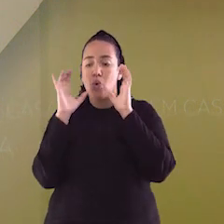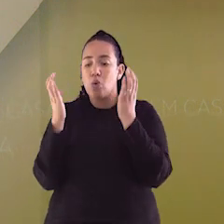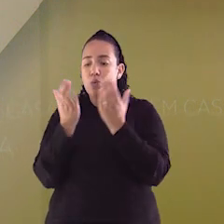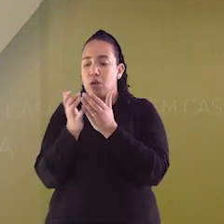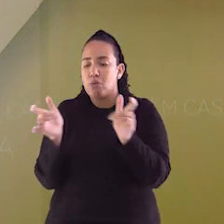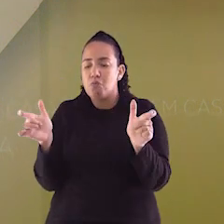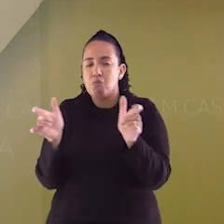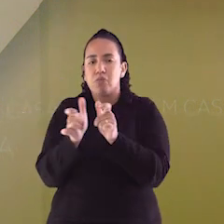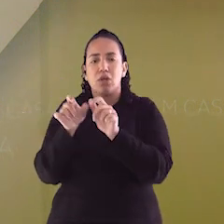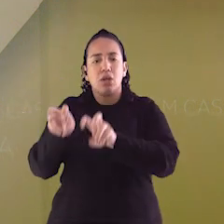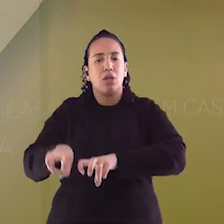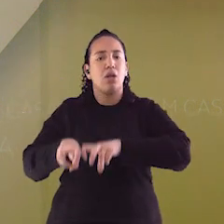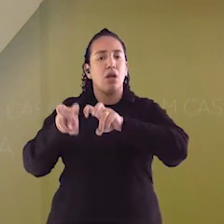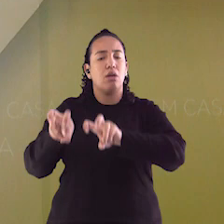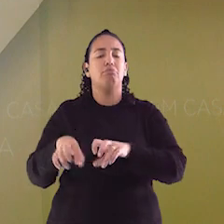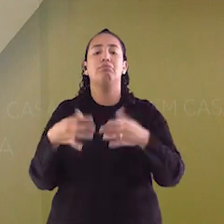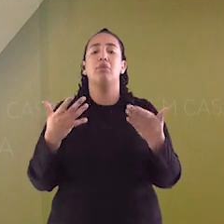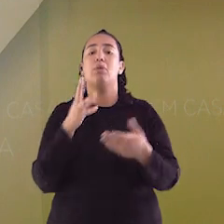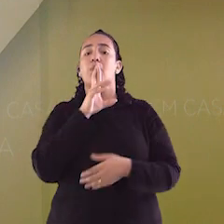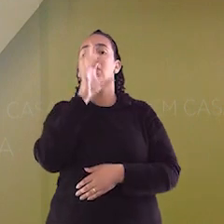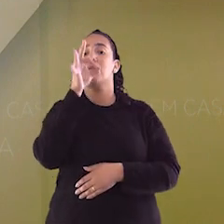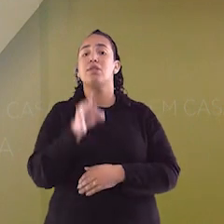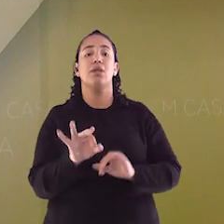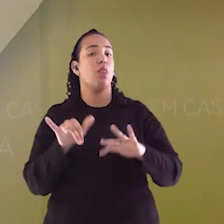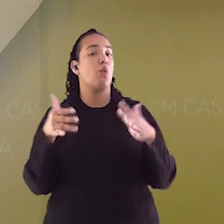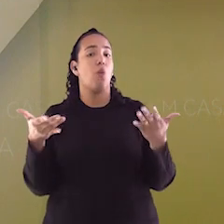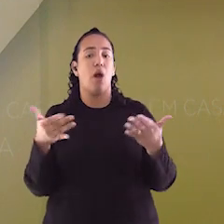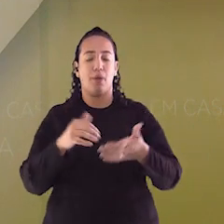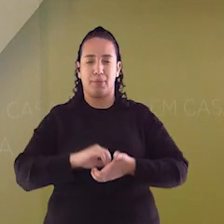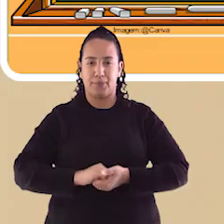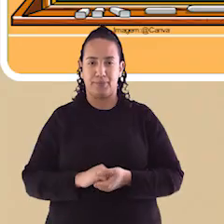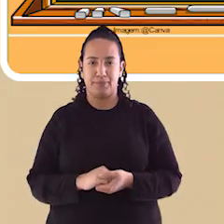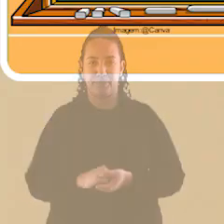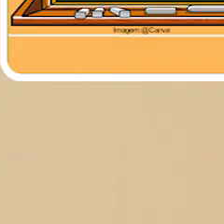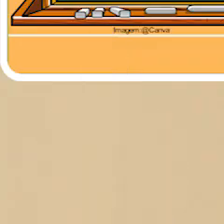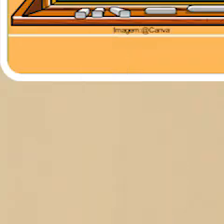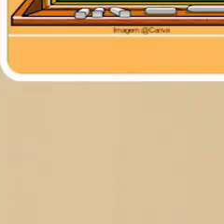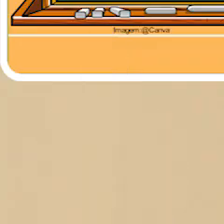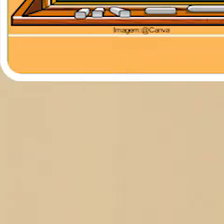pequenas comunidades rurais. Qual é a alternativa correta?